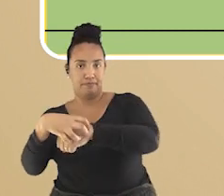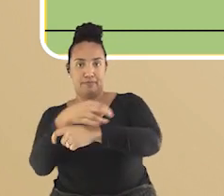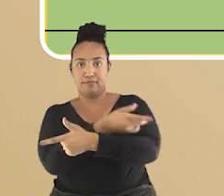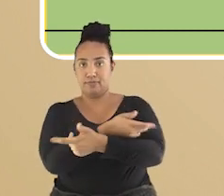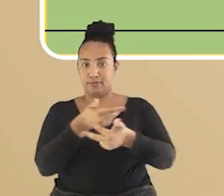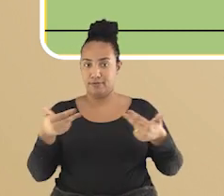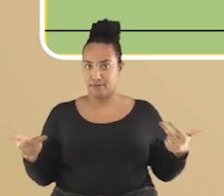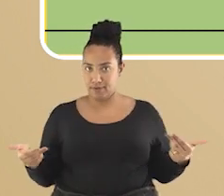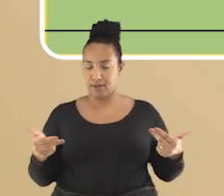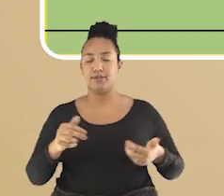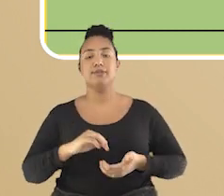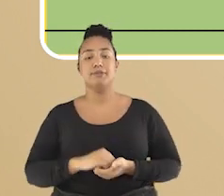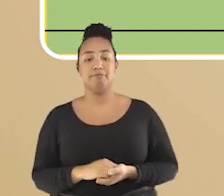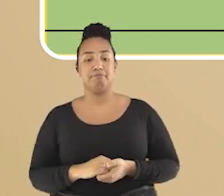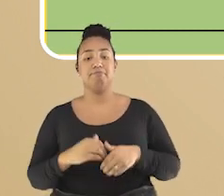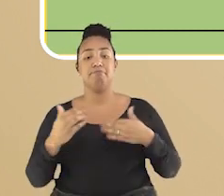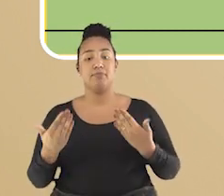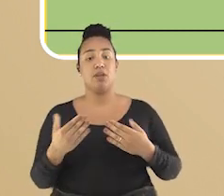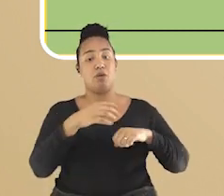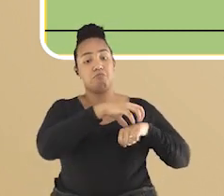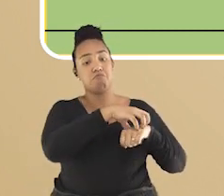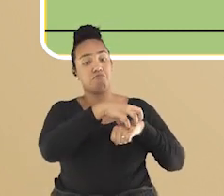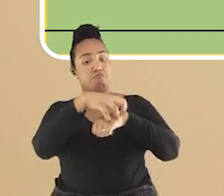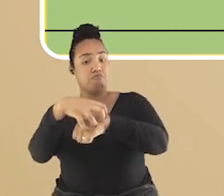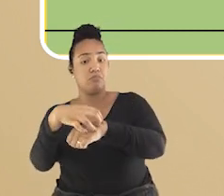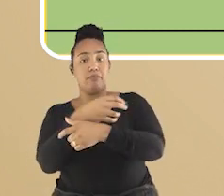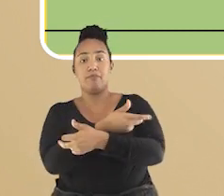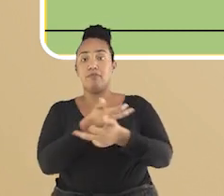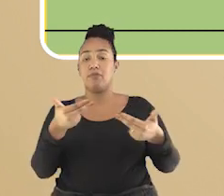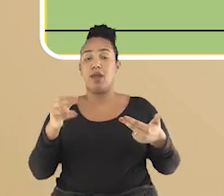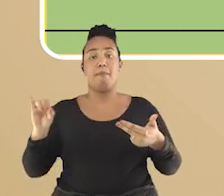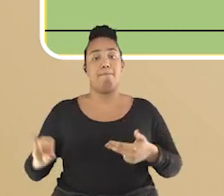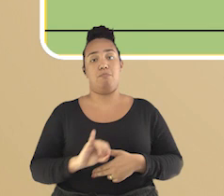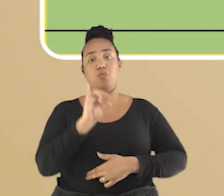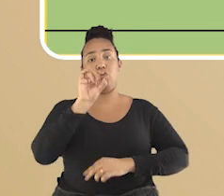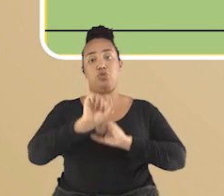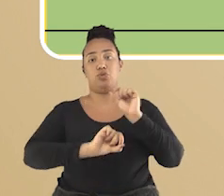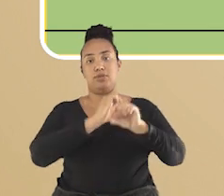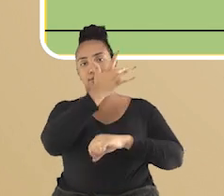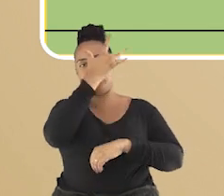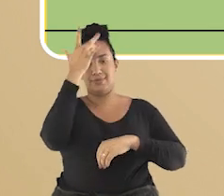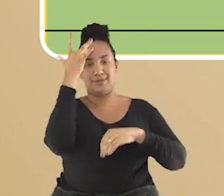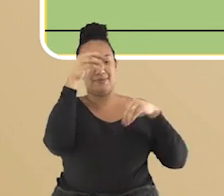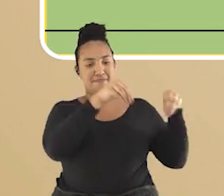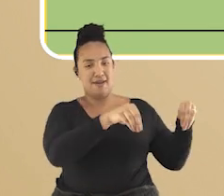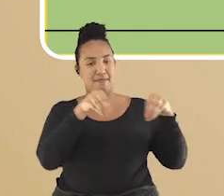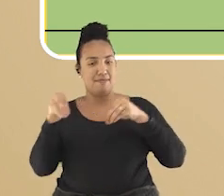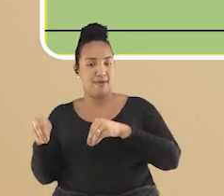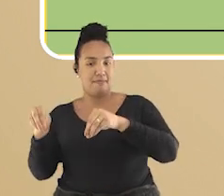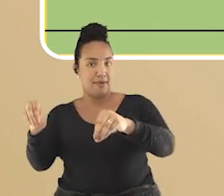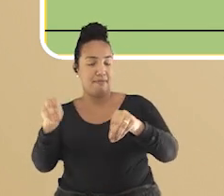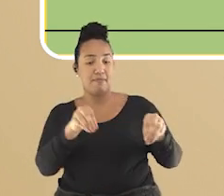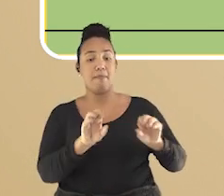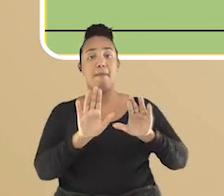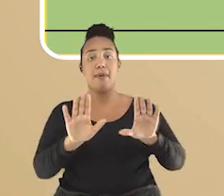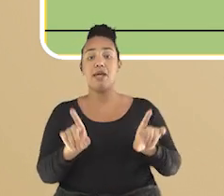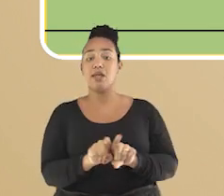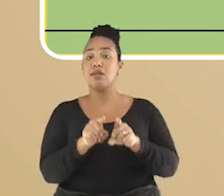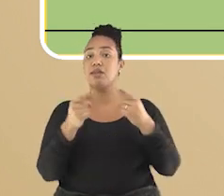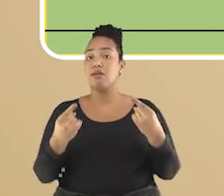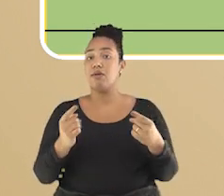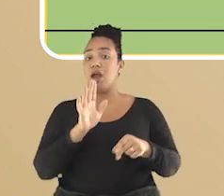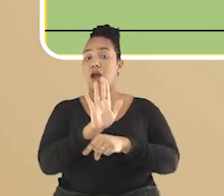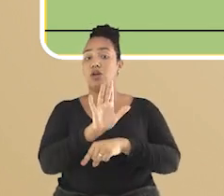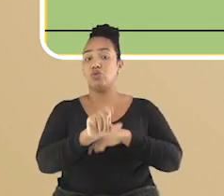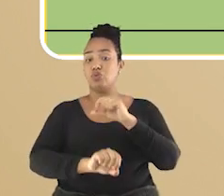são de extrema importância para o deslocamento das pessoas, mas também são utilizados para movimentar